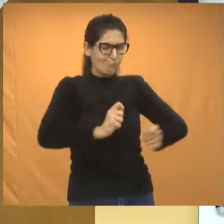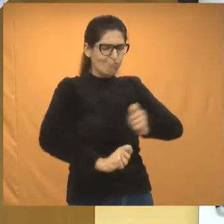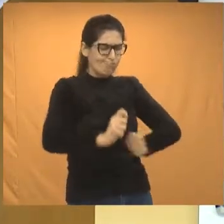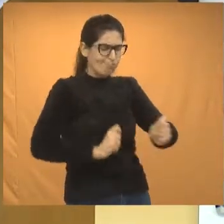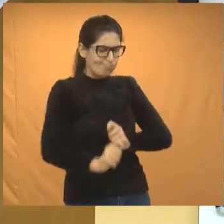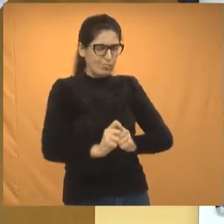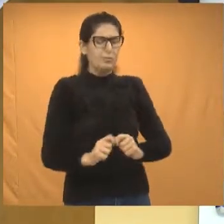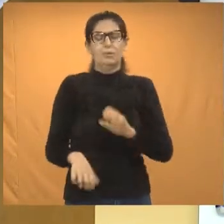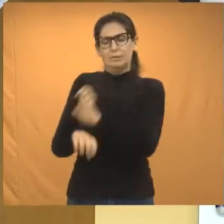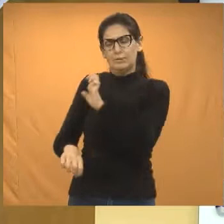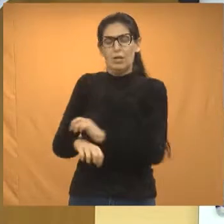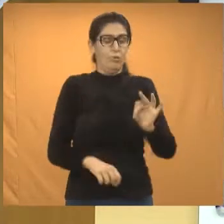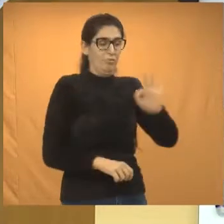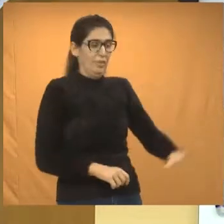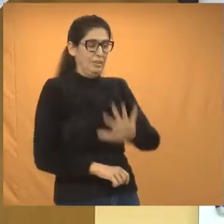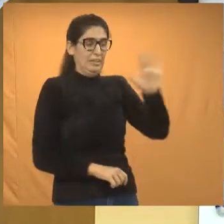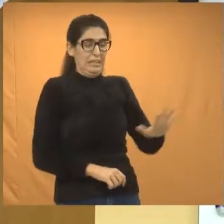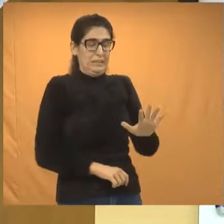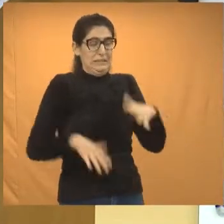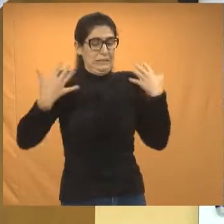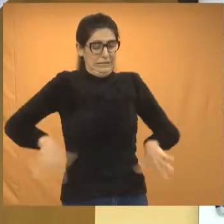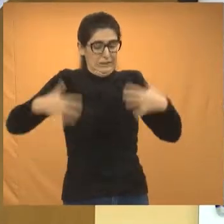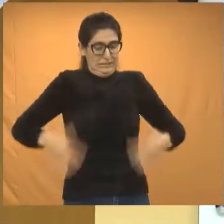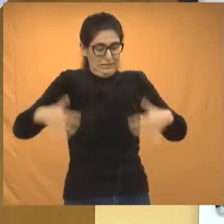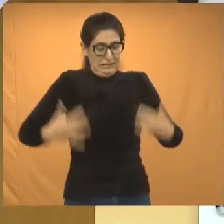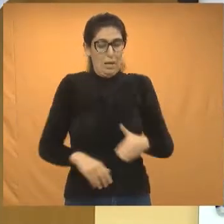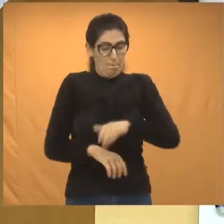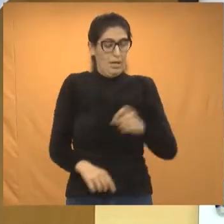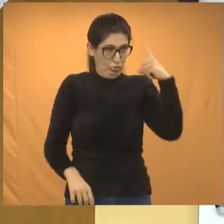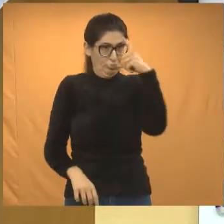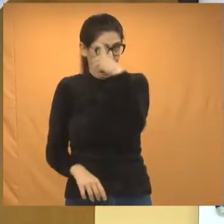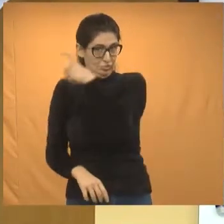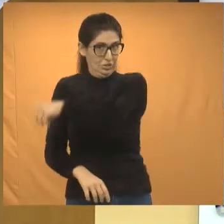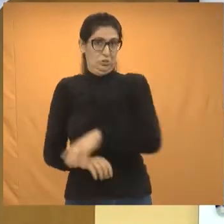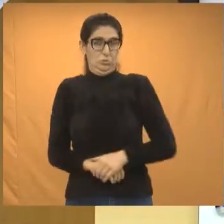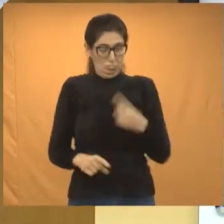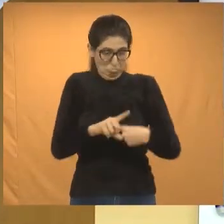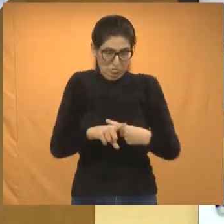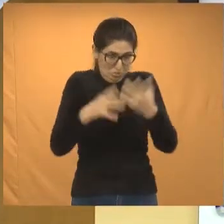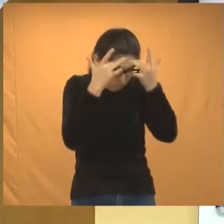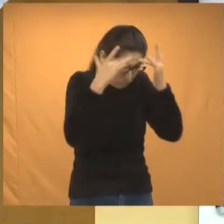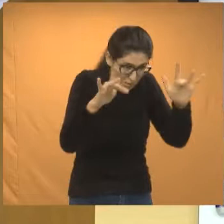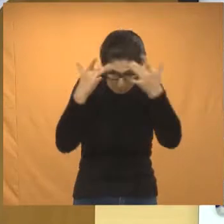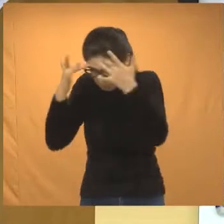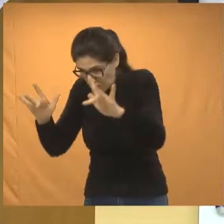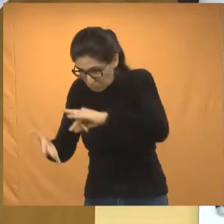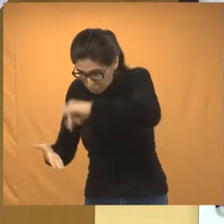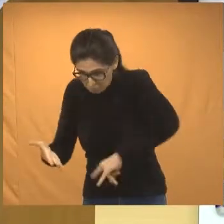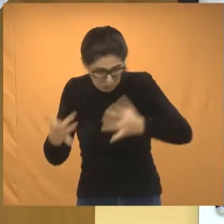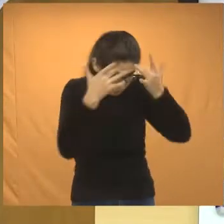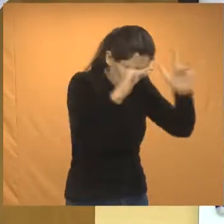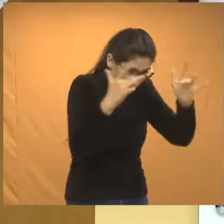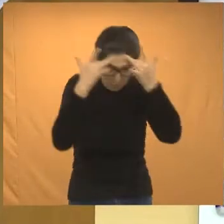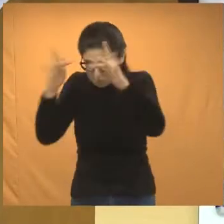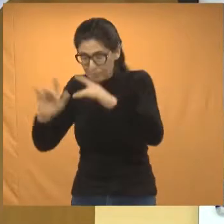uma agência federal. Essa, para a gente, é mais complicado, porque a gente não tem acesso a nada. Haja vista aí o que acontece